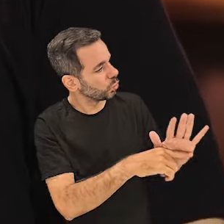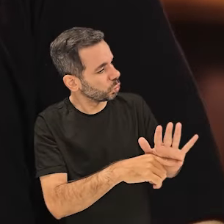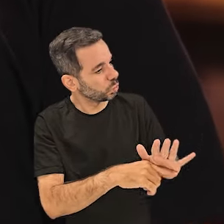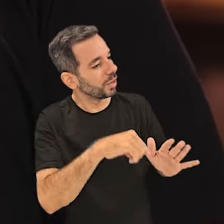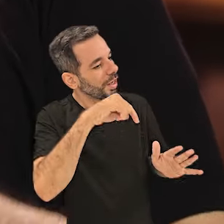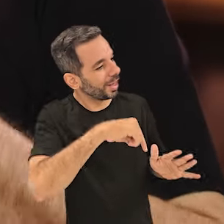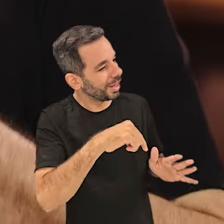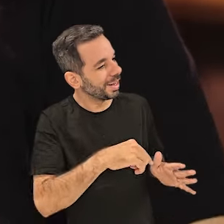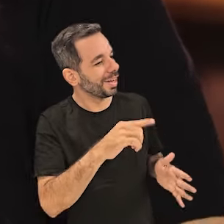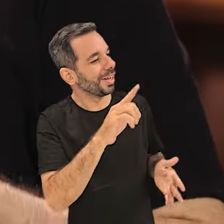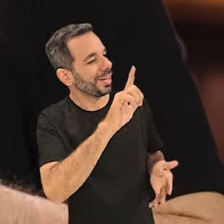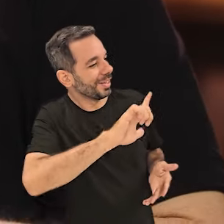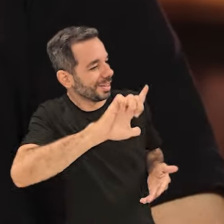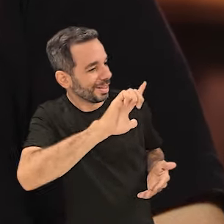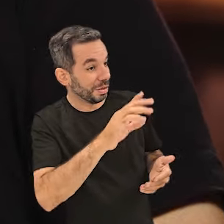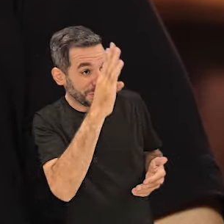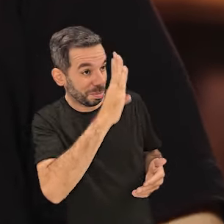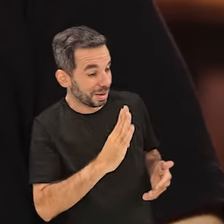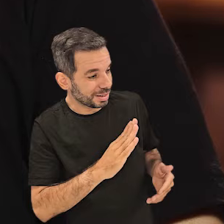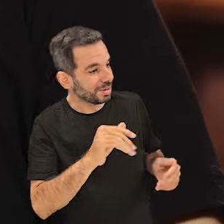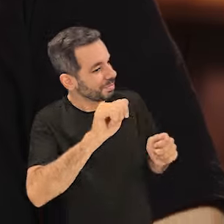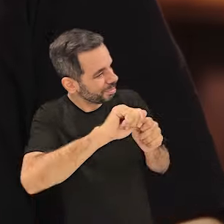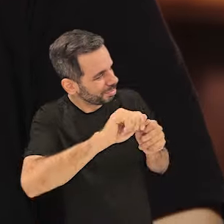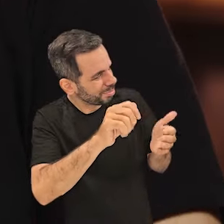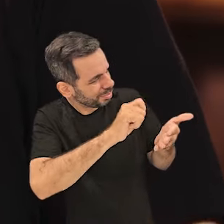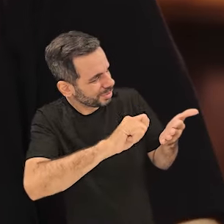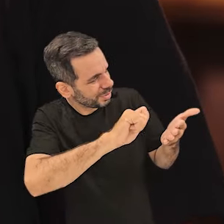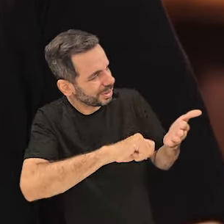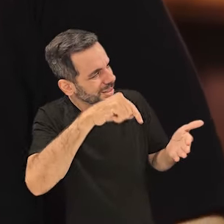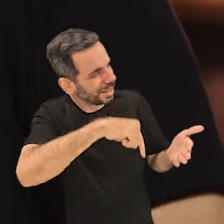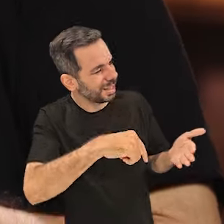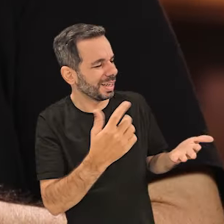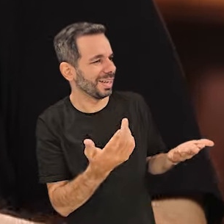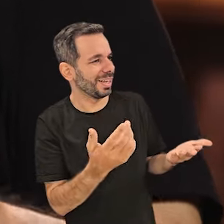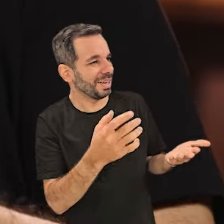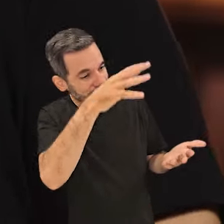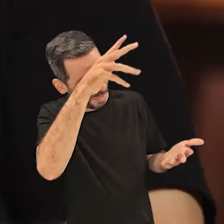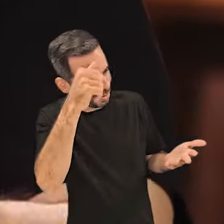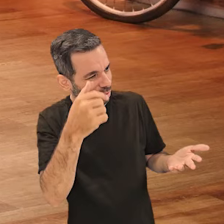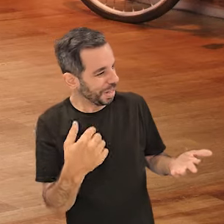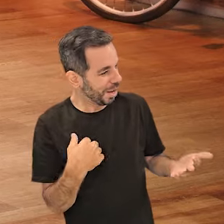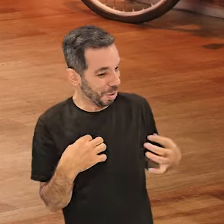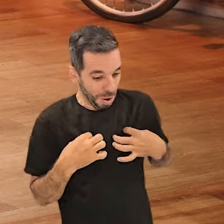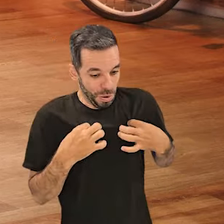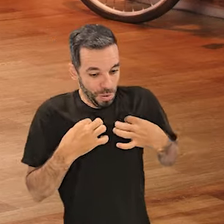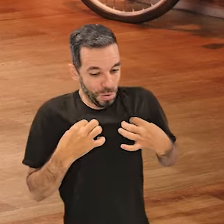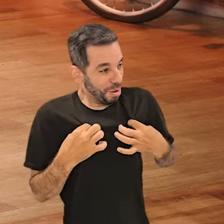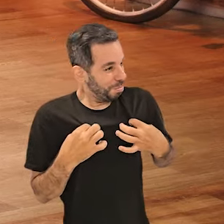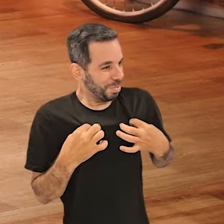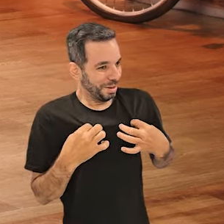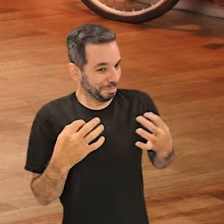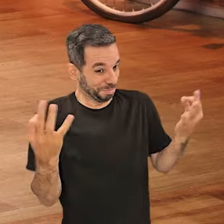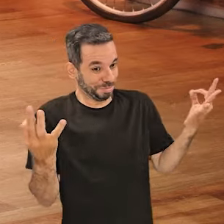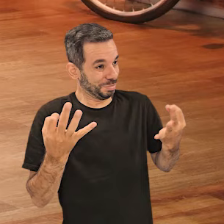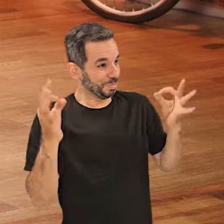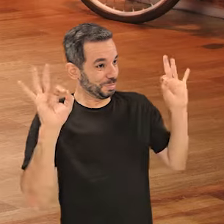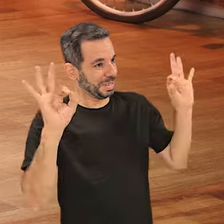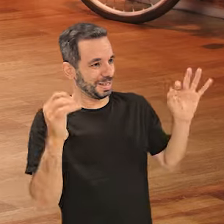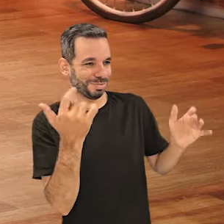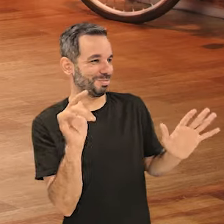à literatura brasileira feita em Mato Grosso. Enfim, estou muito feliz. Não tenho nem roupa para participar de um programa chique assim, mas vou